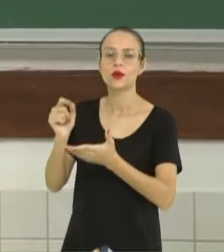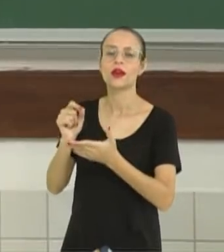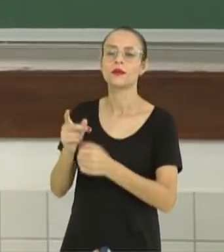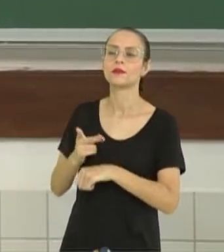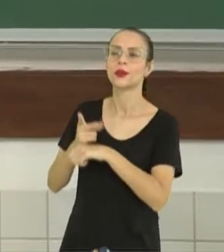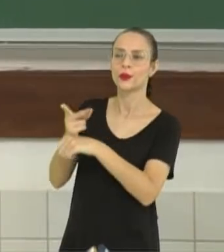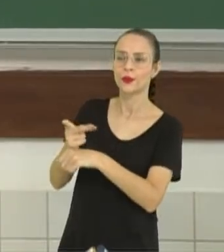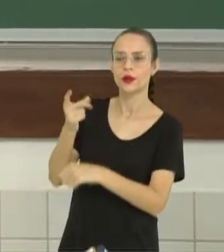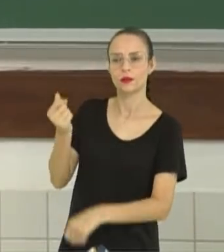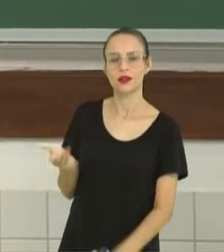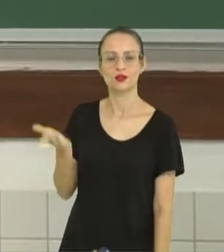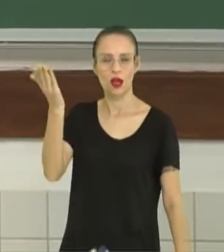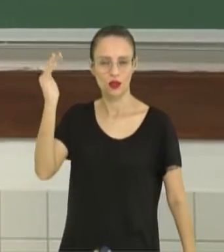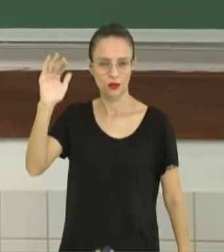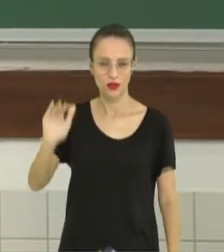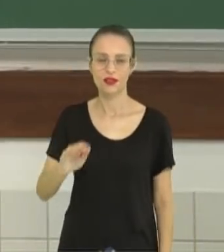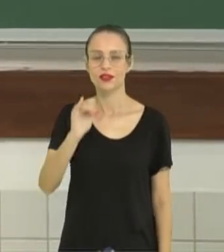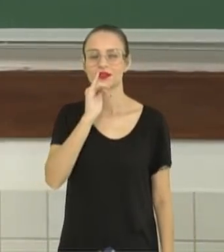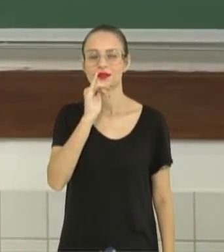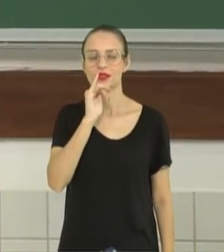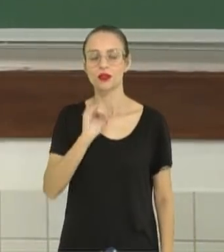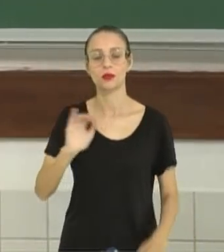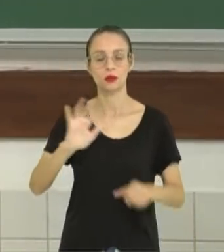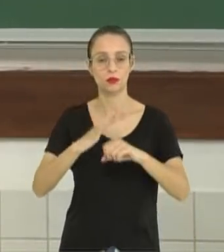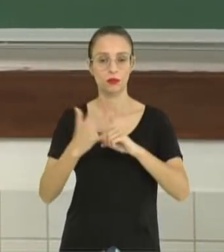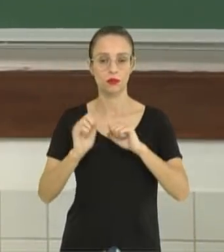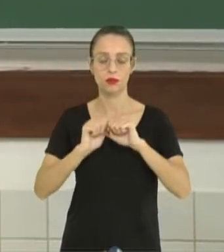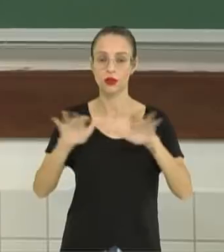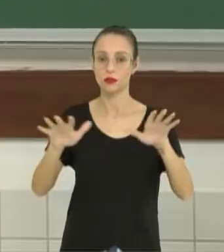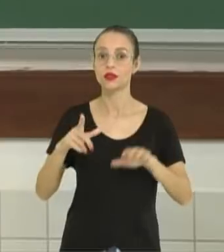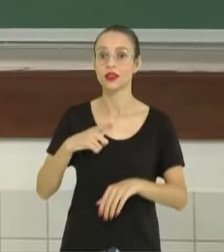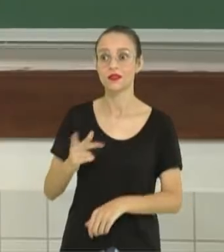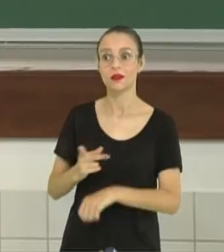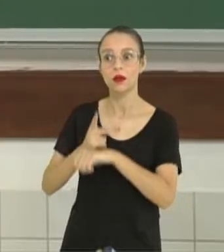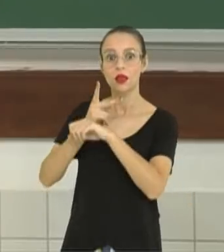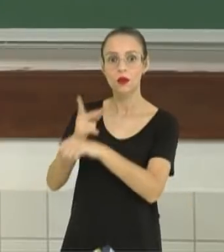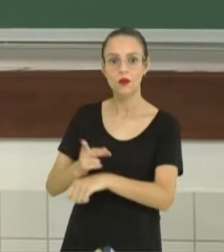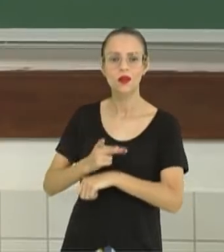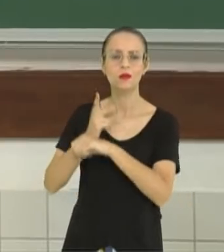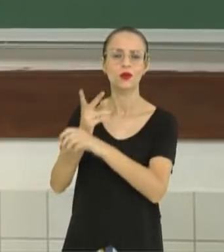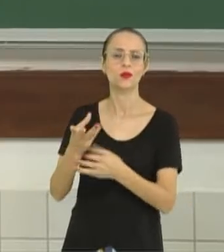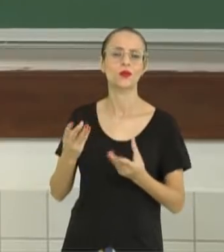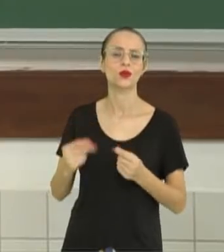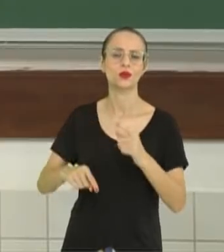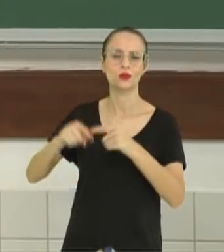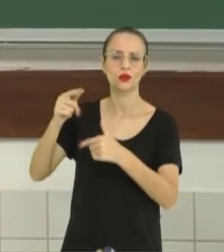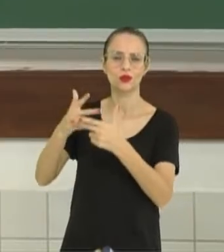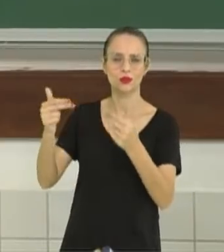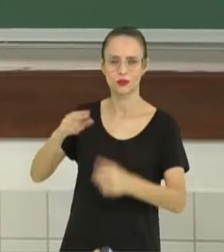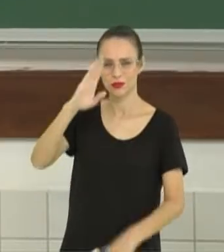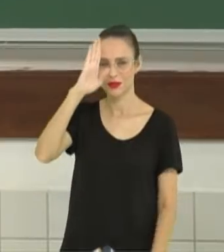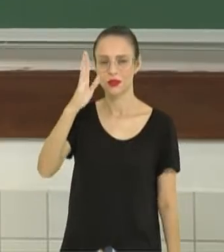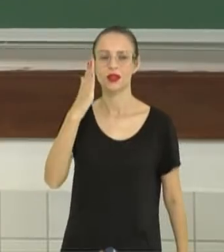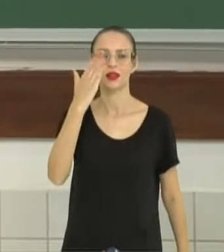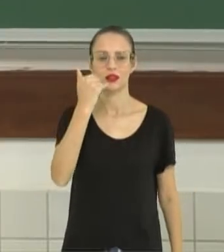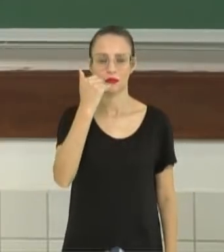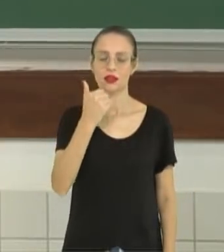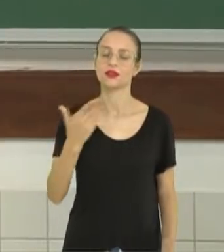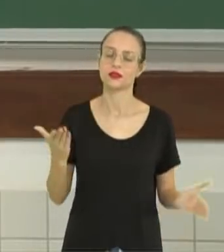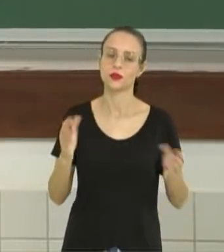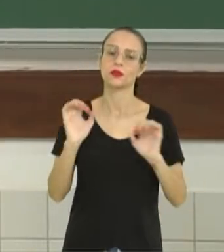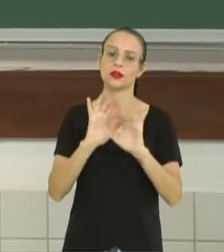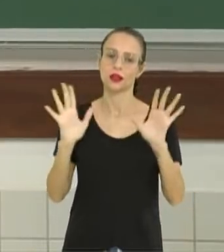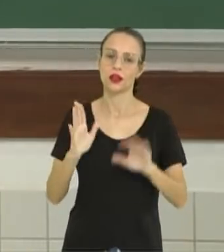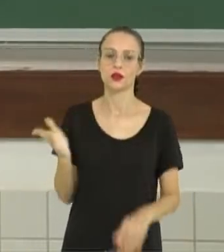Então, citei o exemplo aqui, durante a pandemia, houve muita procura, muita demanda por produtos principalmente alimentícios e é lógico